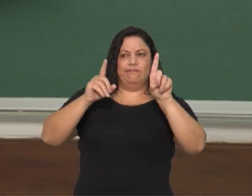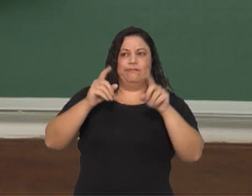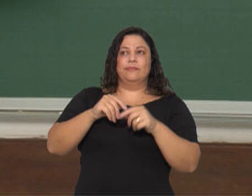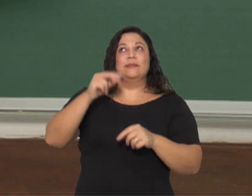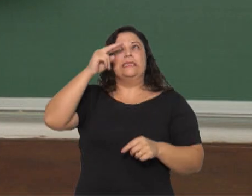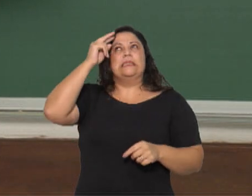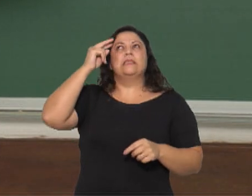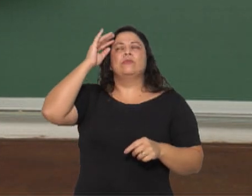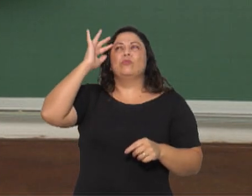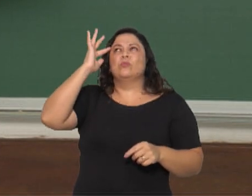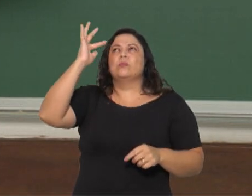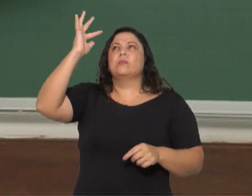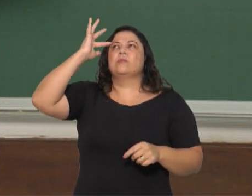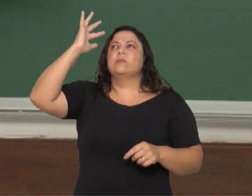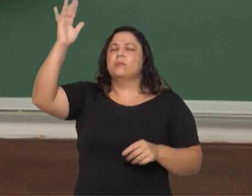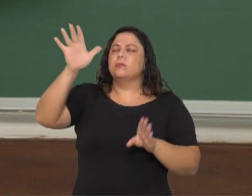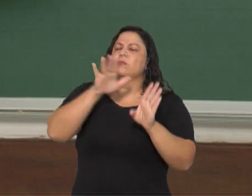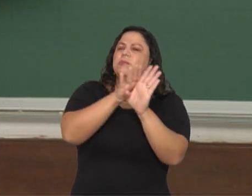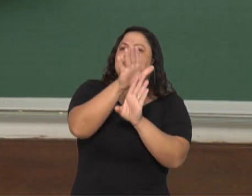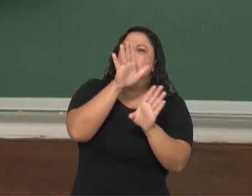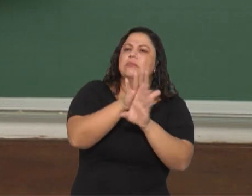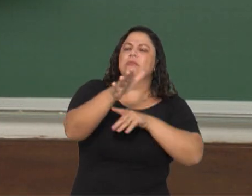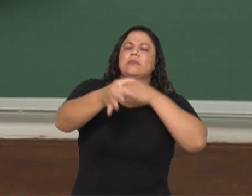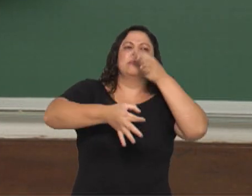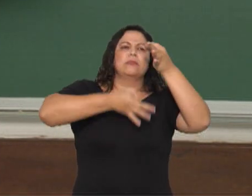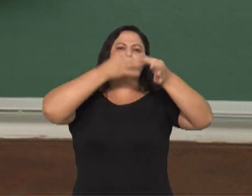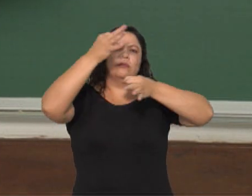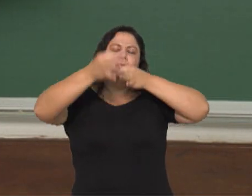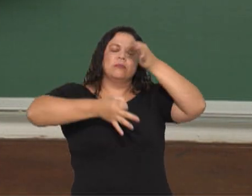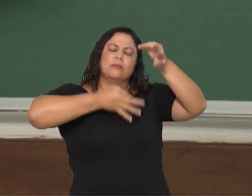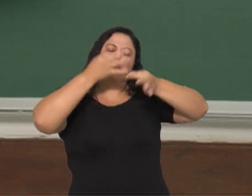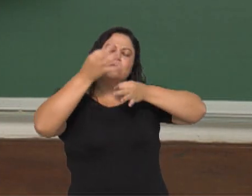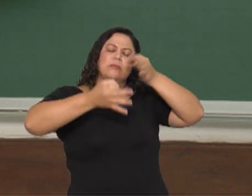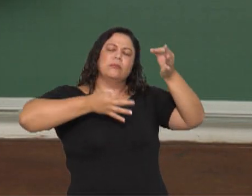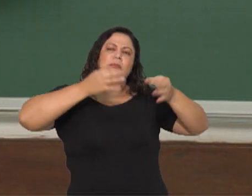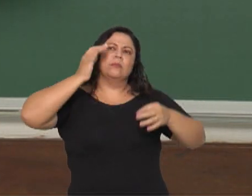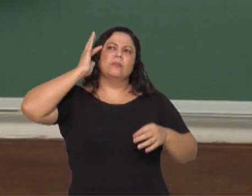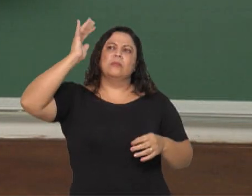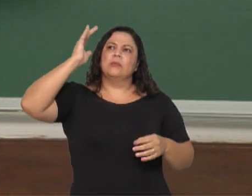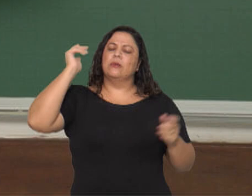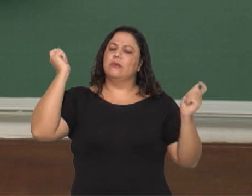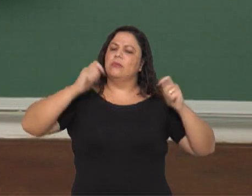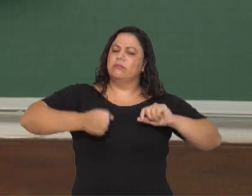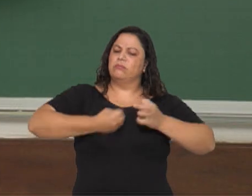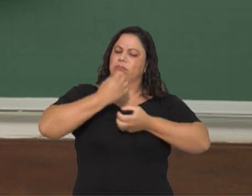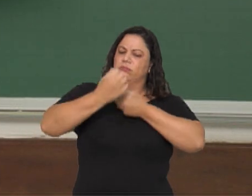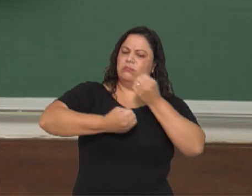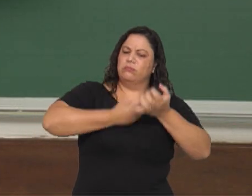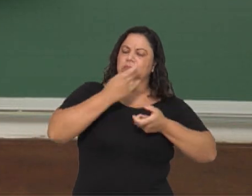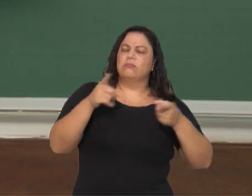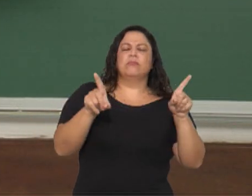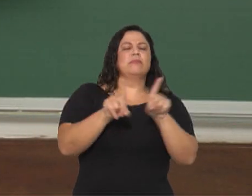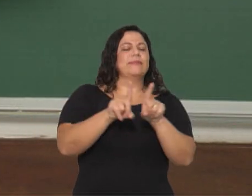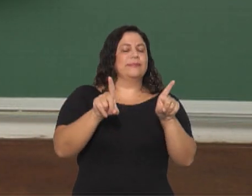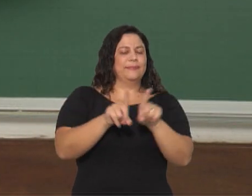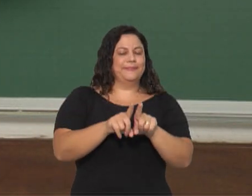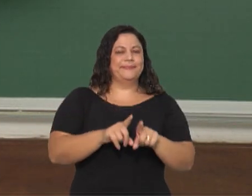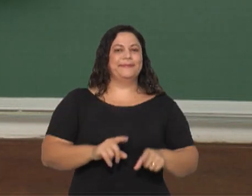ação futura, conselho, sugestão, situação imaginária e expressar desejos também,